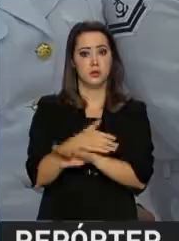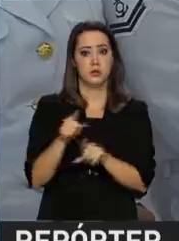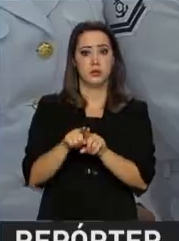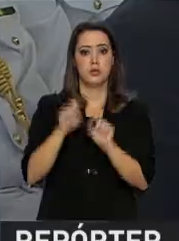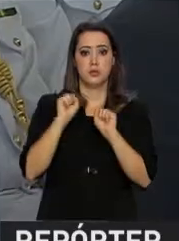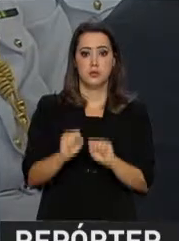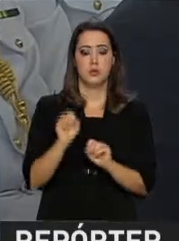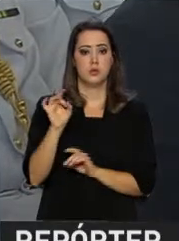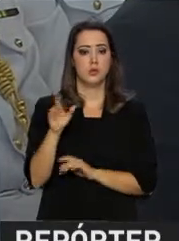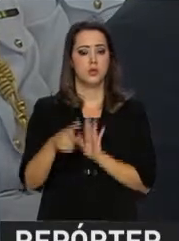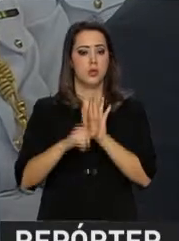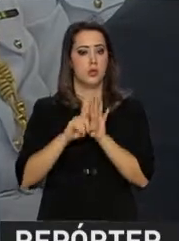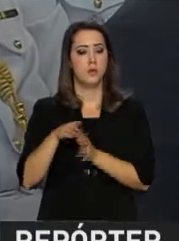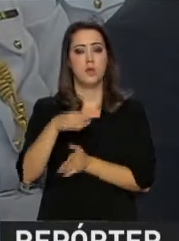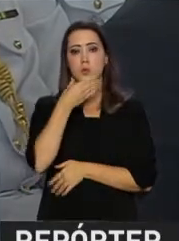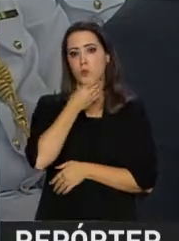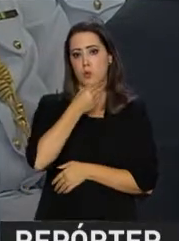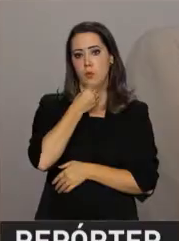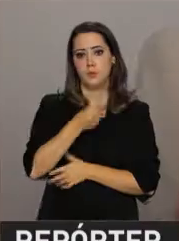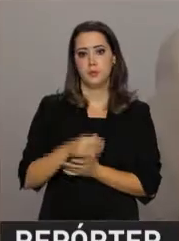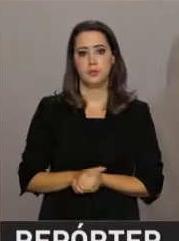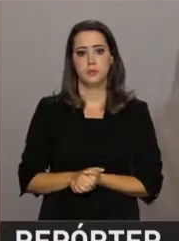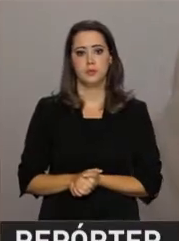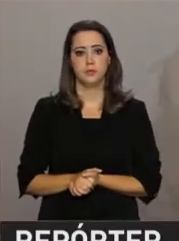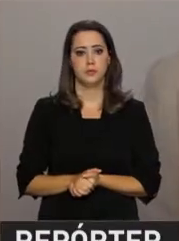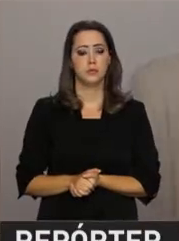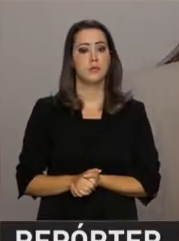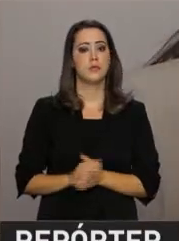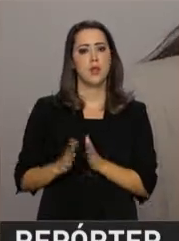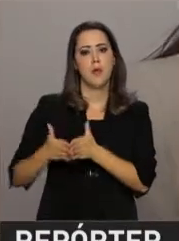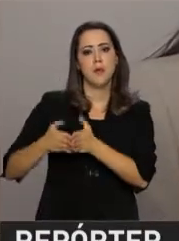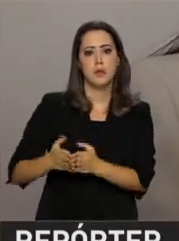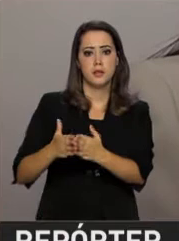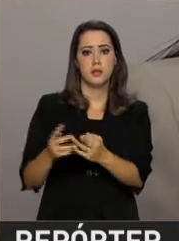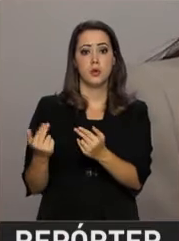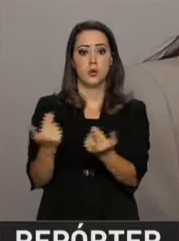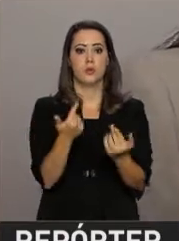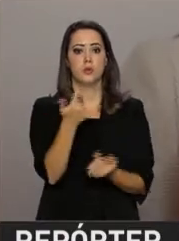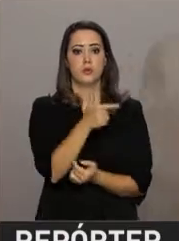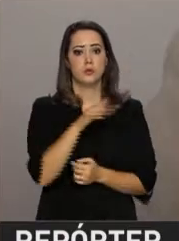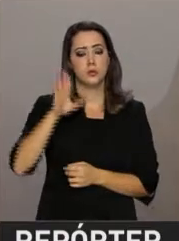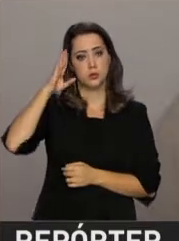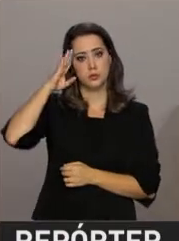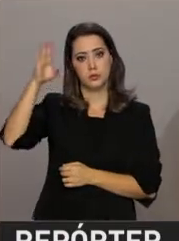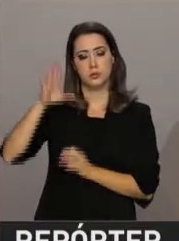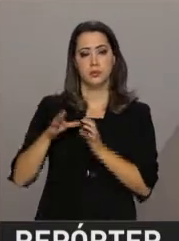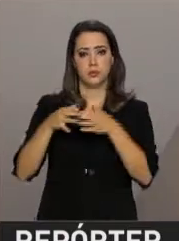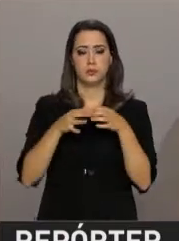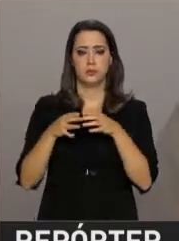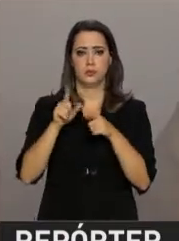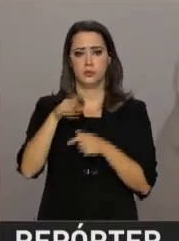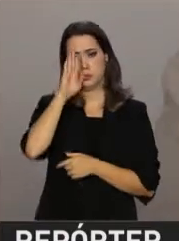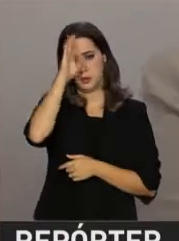era permitido somente a militares homens a marinha do brasil assim como todas as forças armadas ela tinha um princípio muito